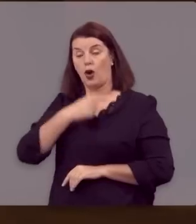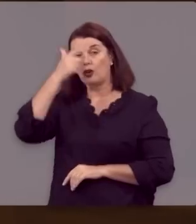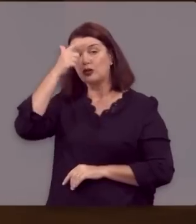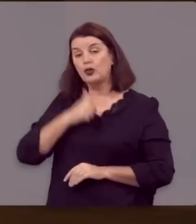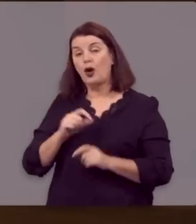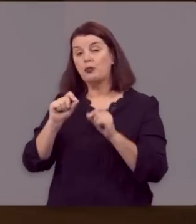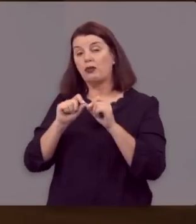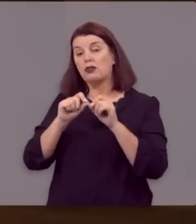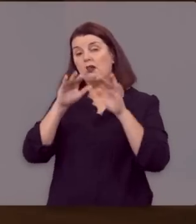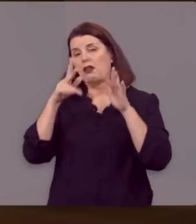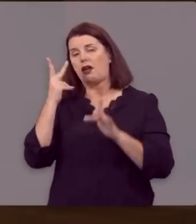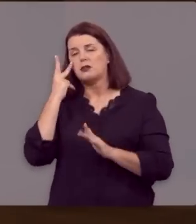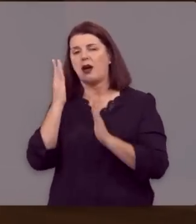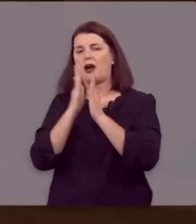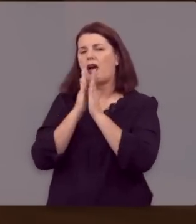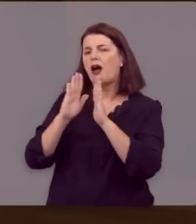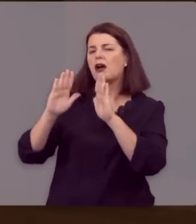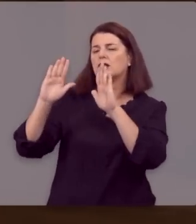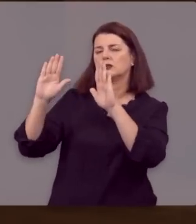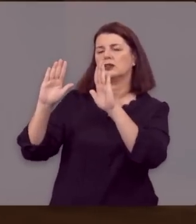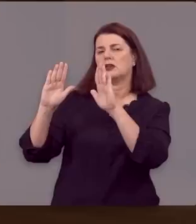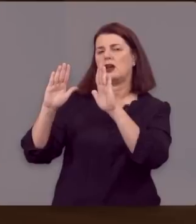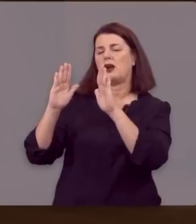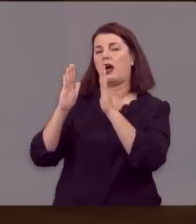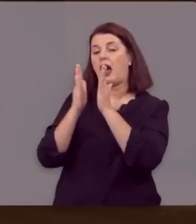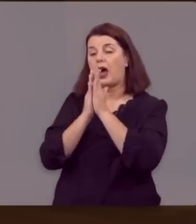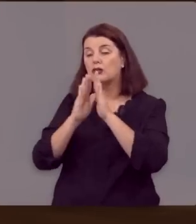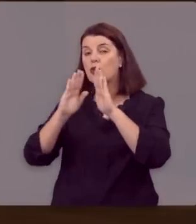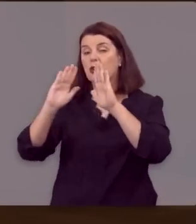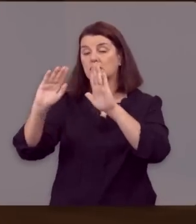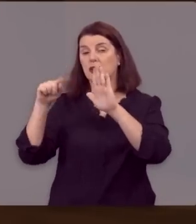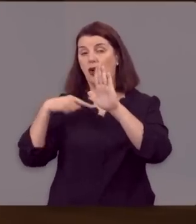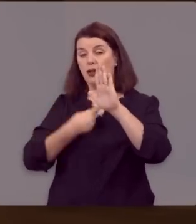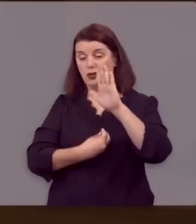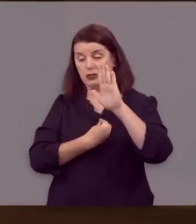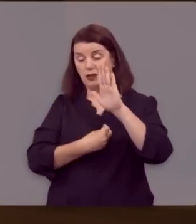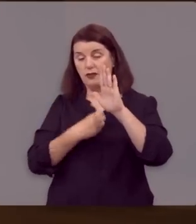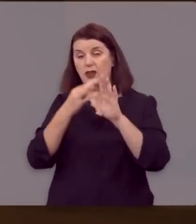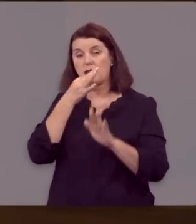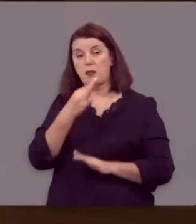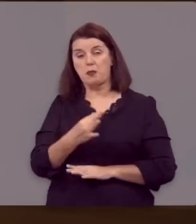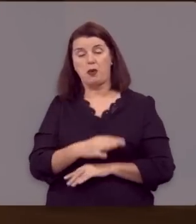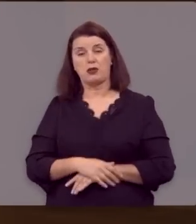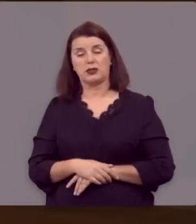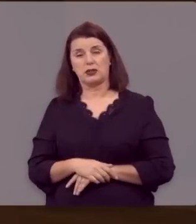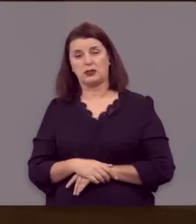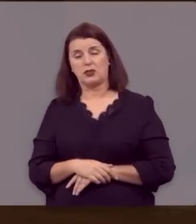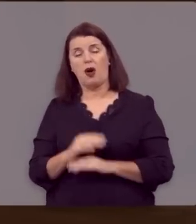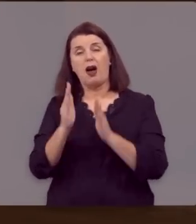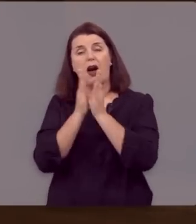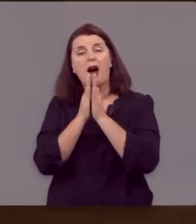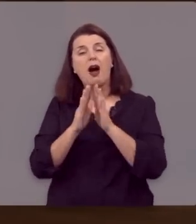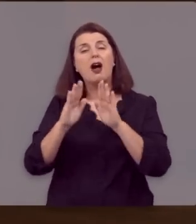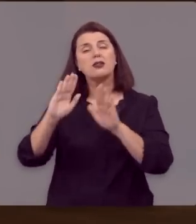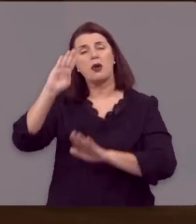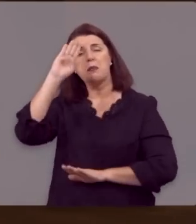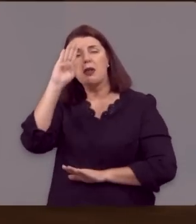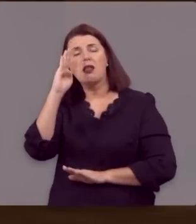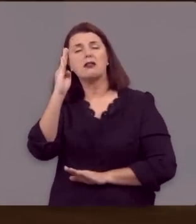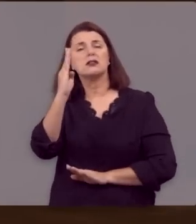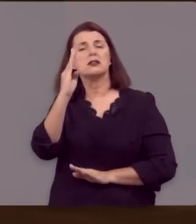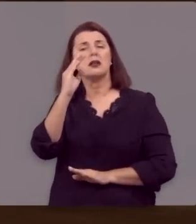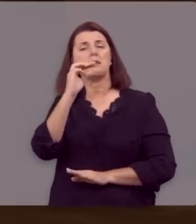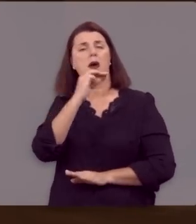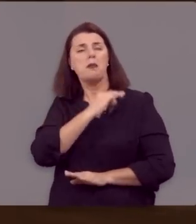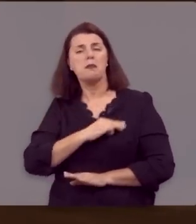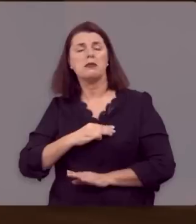somos criados para adorar. Adorar é o propósito da nossa própria vida. Adorar é a